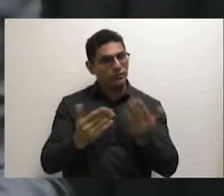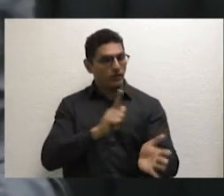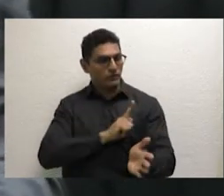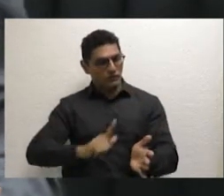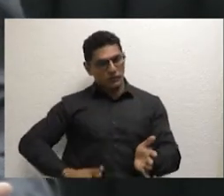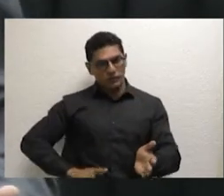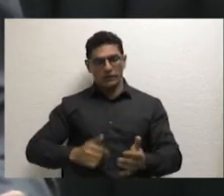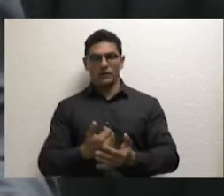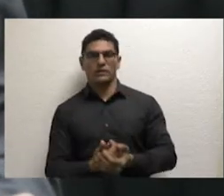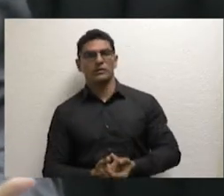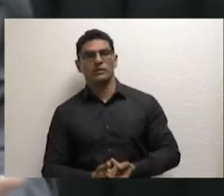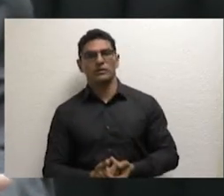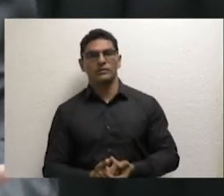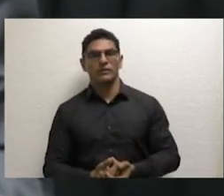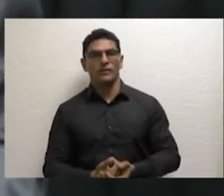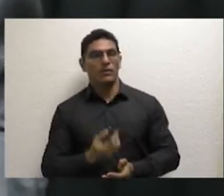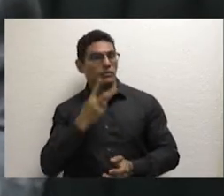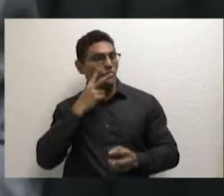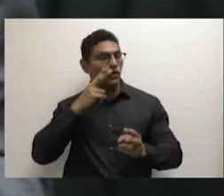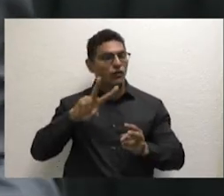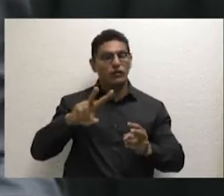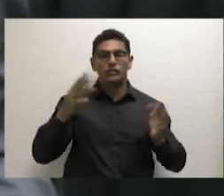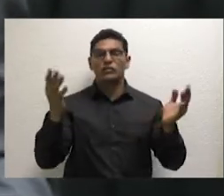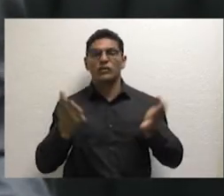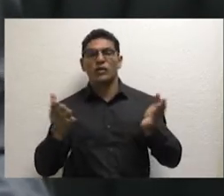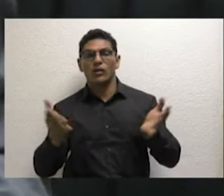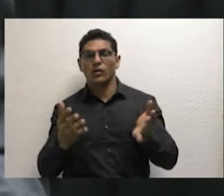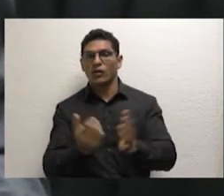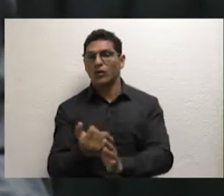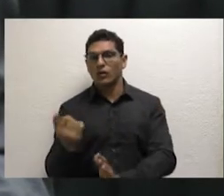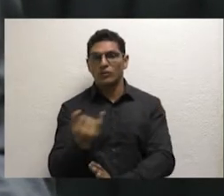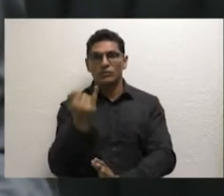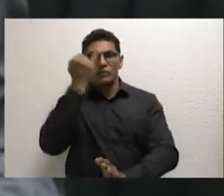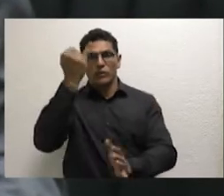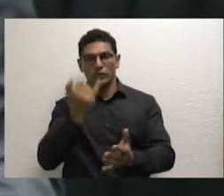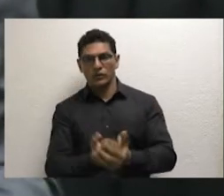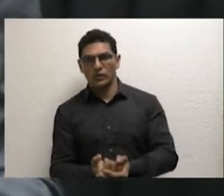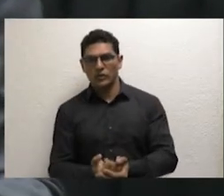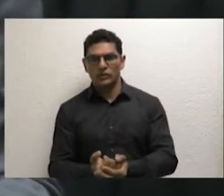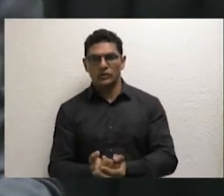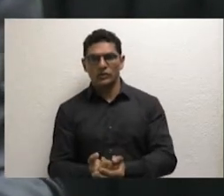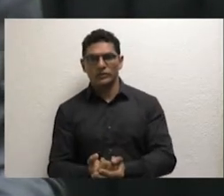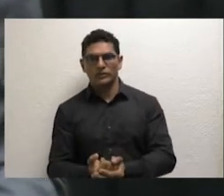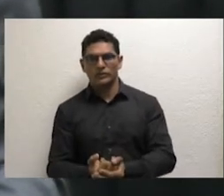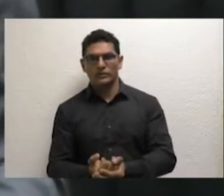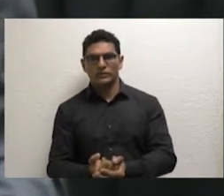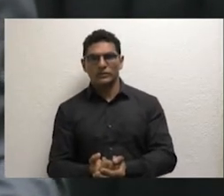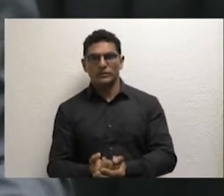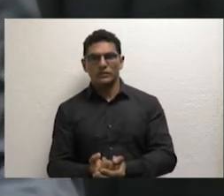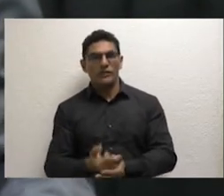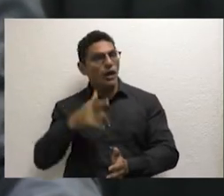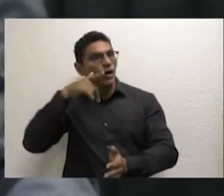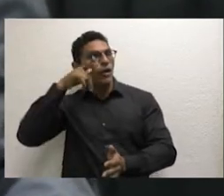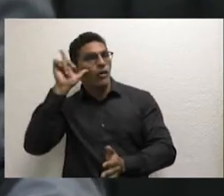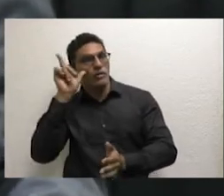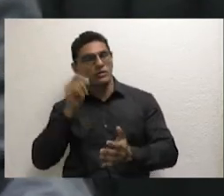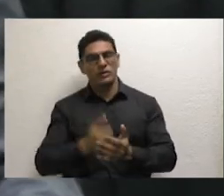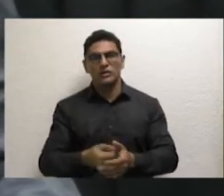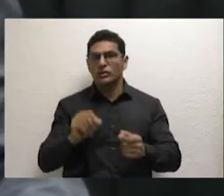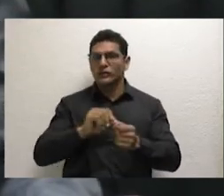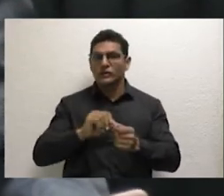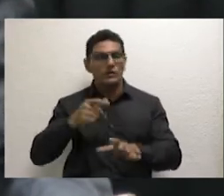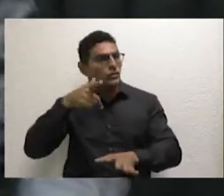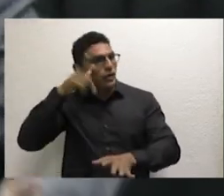eu vejo que o momento é oportuno nós fizemos ontem senhor presidente nós fizemos